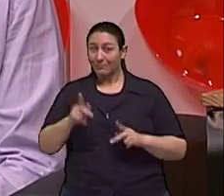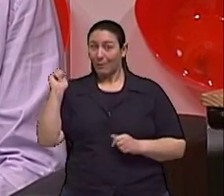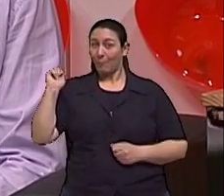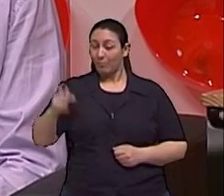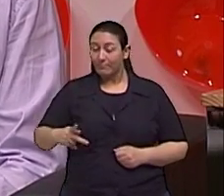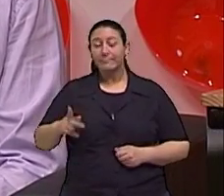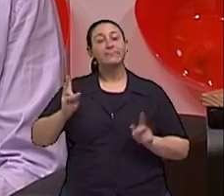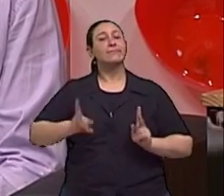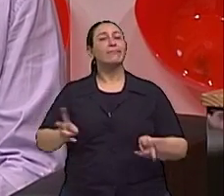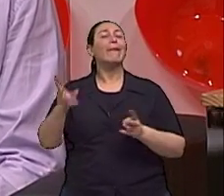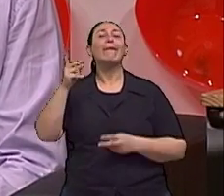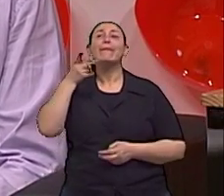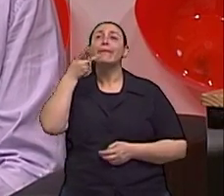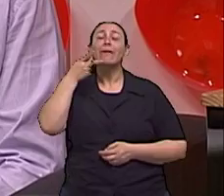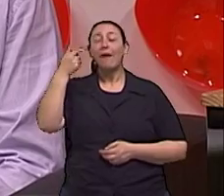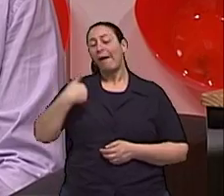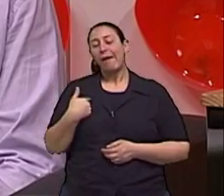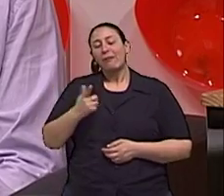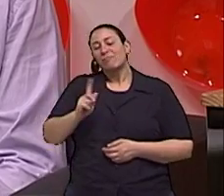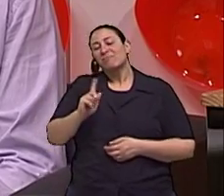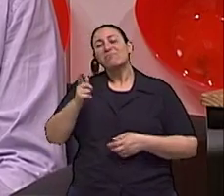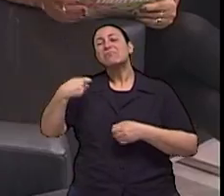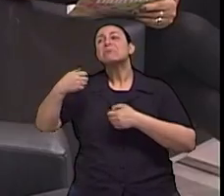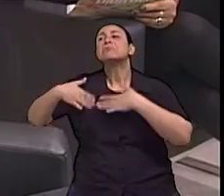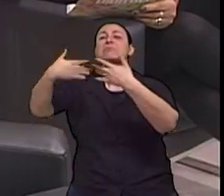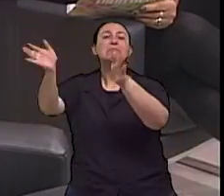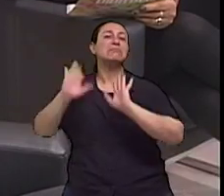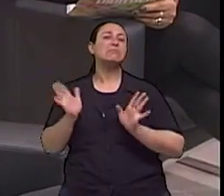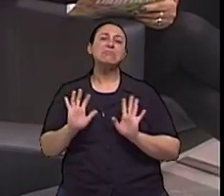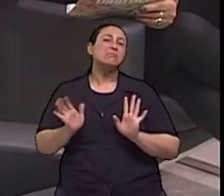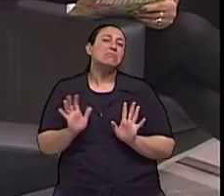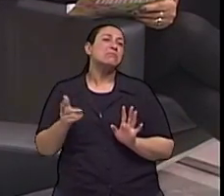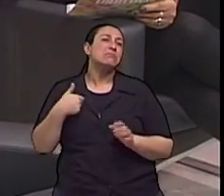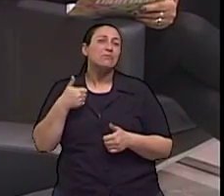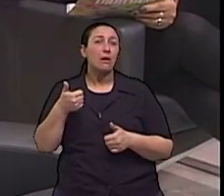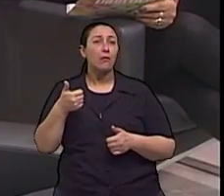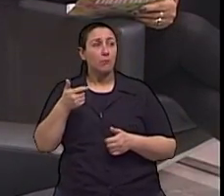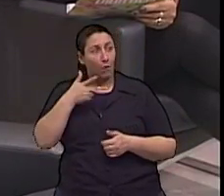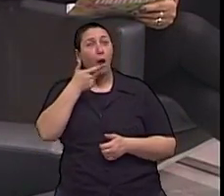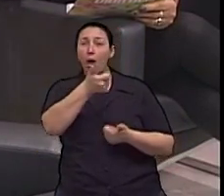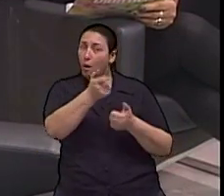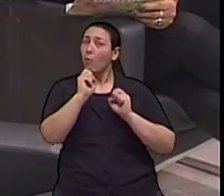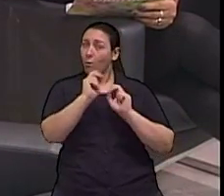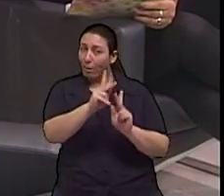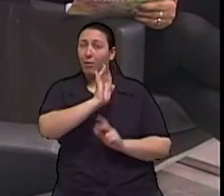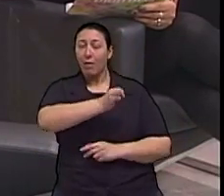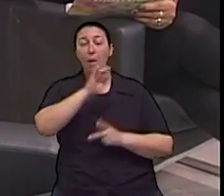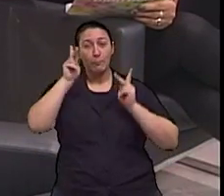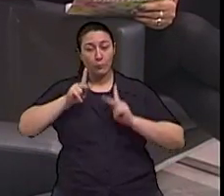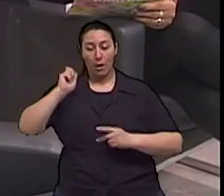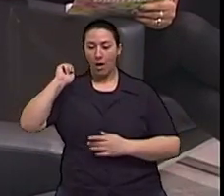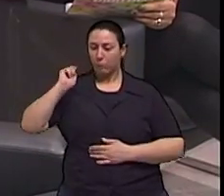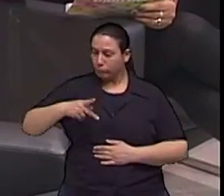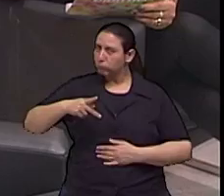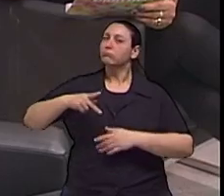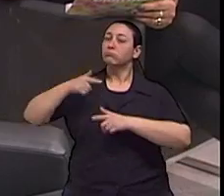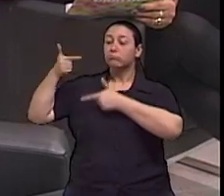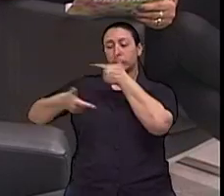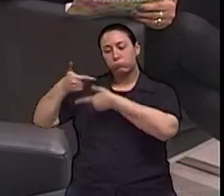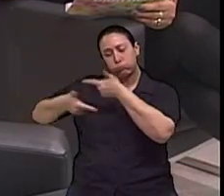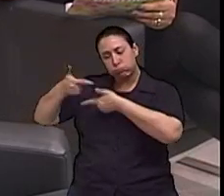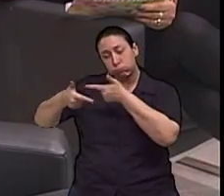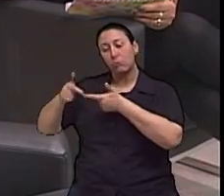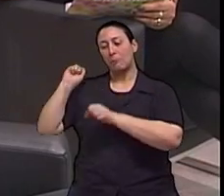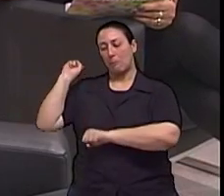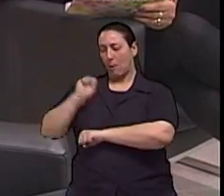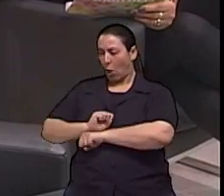uma das piores coisas que o idoso pode pensar na sua vida. Claro, ele pode parar e deve parar de trabalhar naquela função que ele exercia,